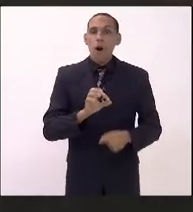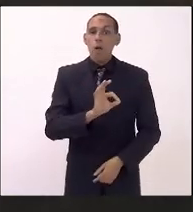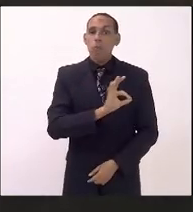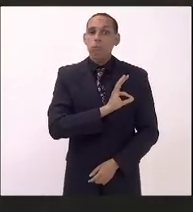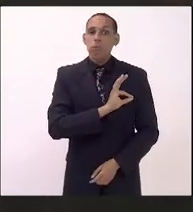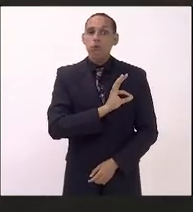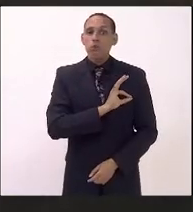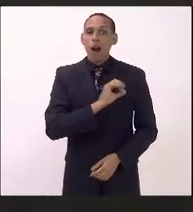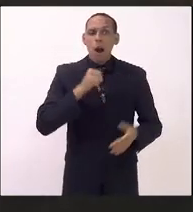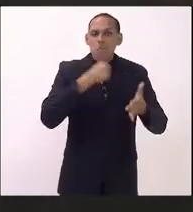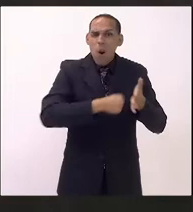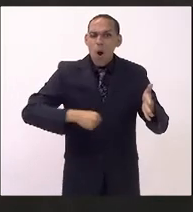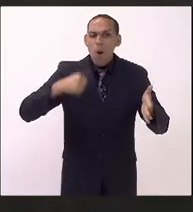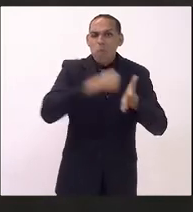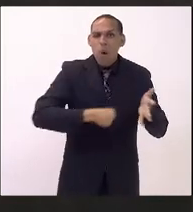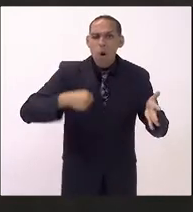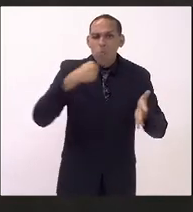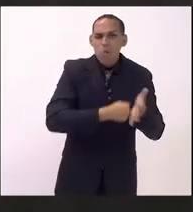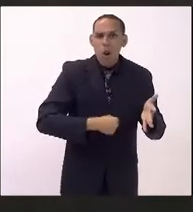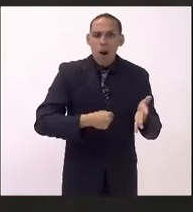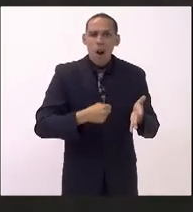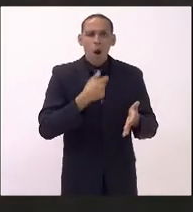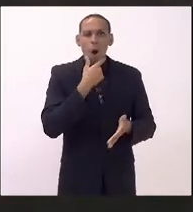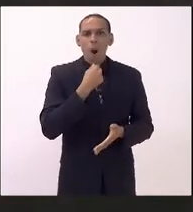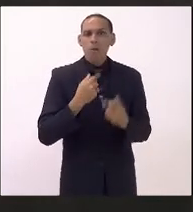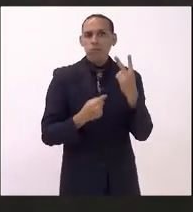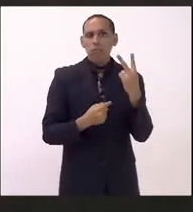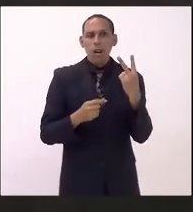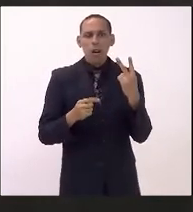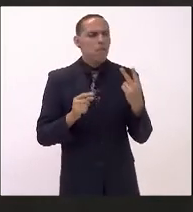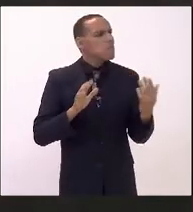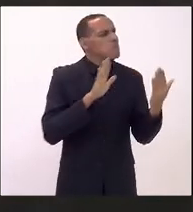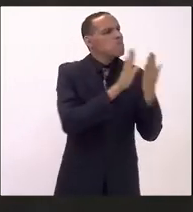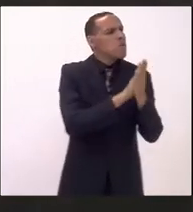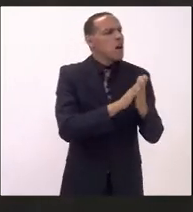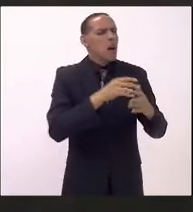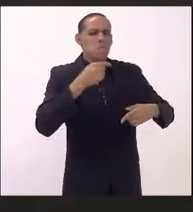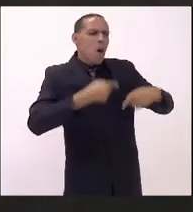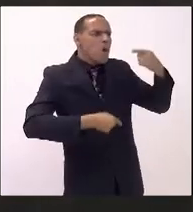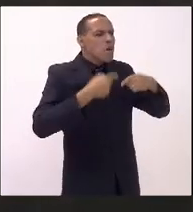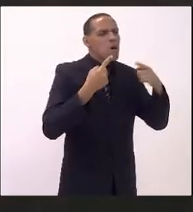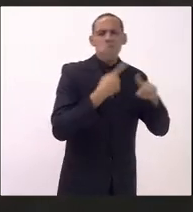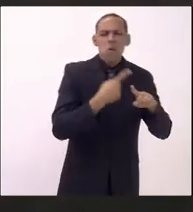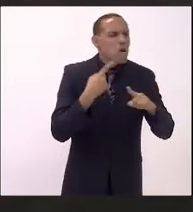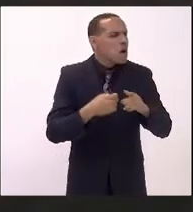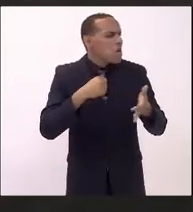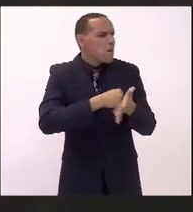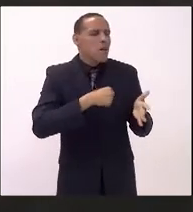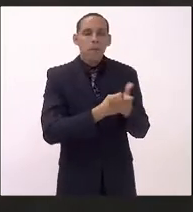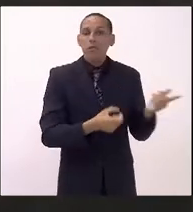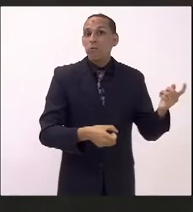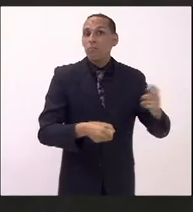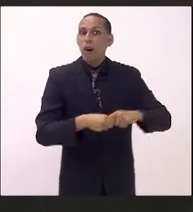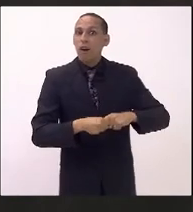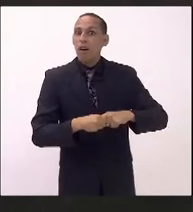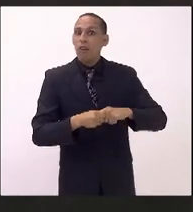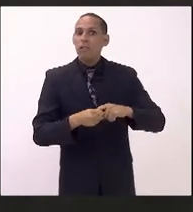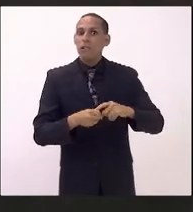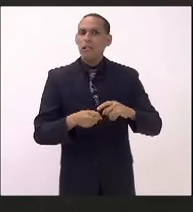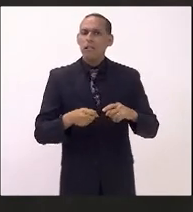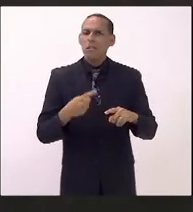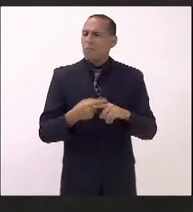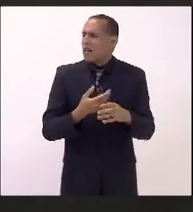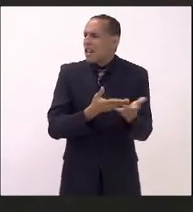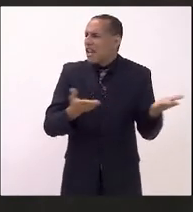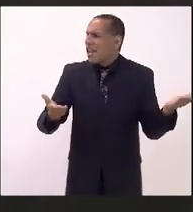policiais agredindo dois rapazes. E a Ivani foi, discutiu, conversou com eles, por quê? E voltou. Só porque eles